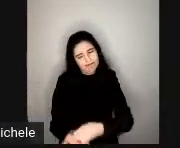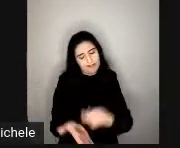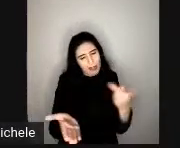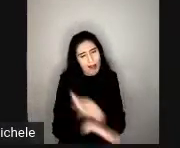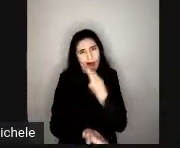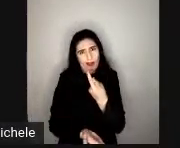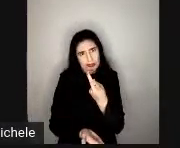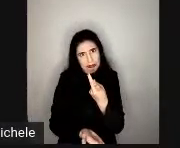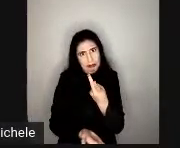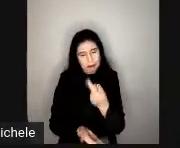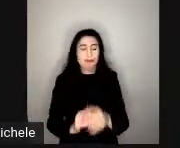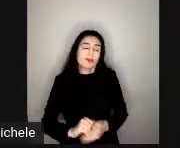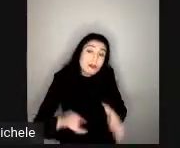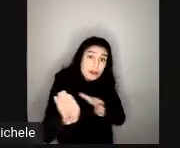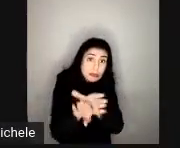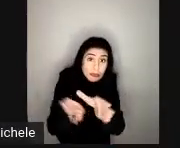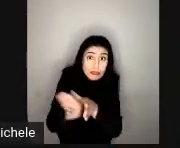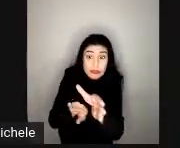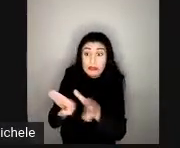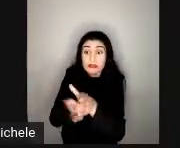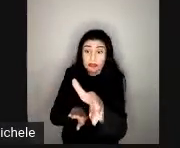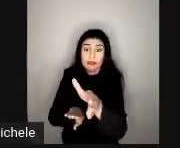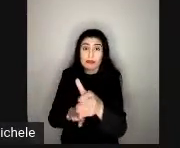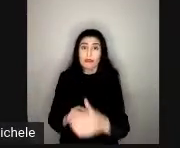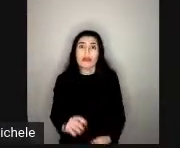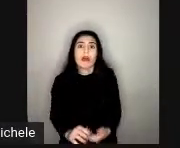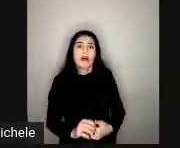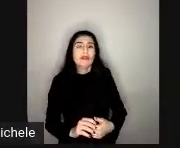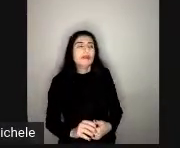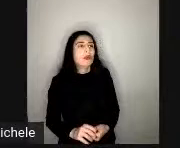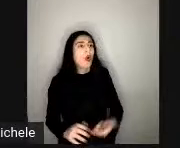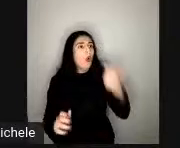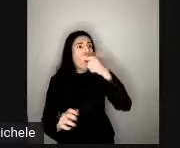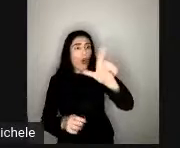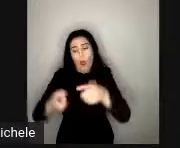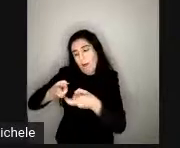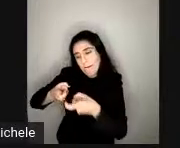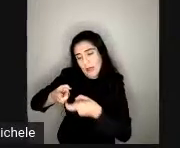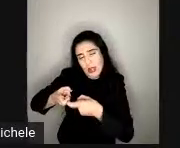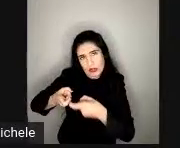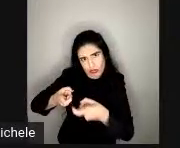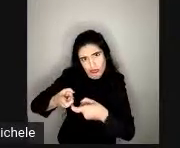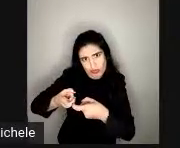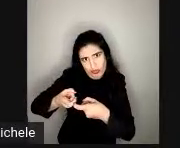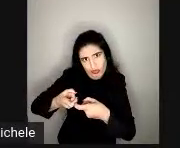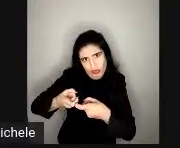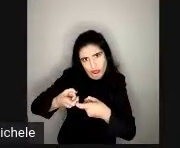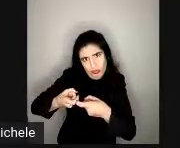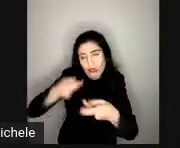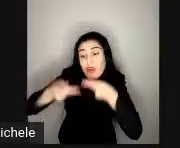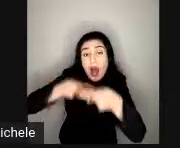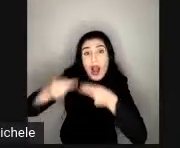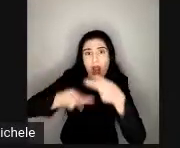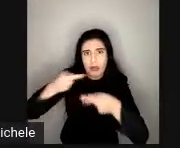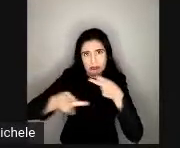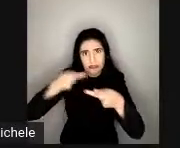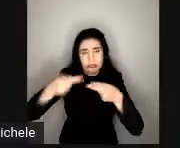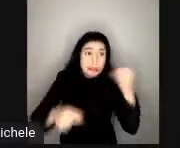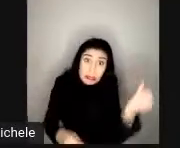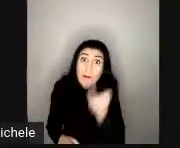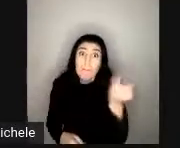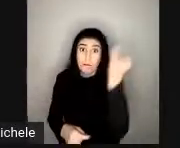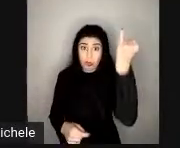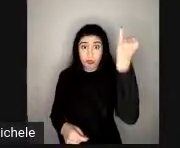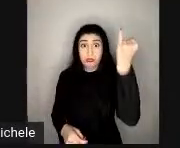que a gente procura recomendar, às vezes, é a segunda opinião mesmo, né? E eu digo para os pacientes, assim, a hora de escutar a segunda opinião é agora, antes de mexer,